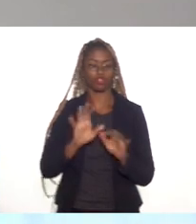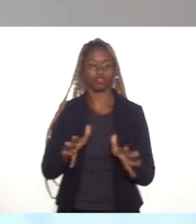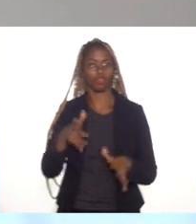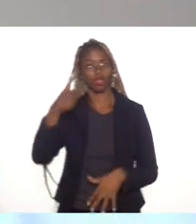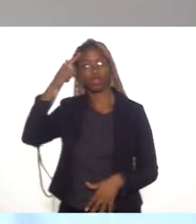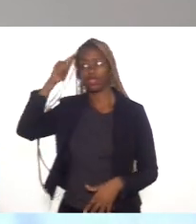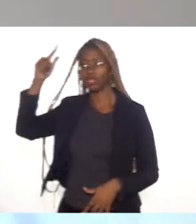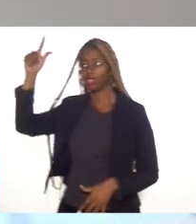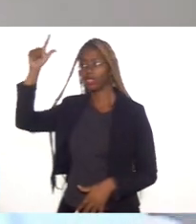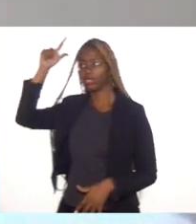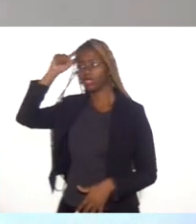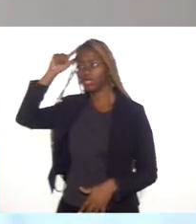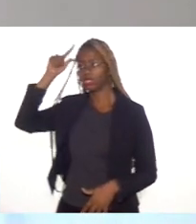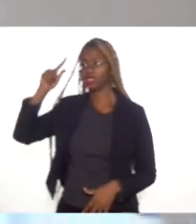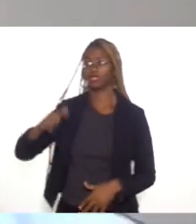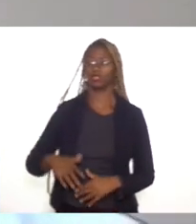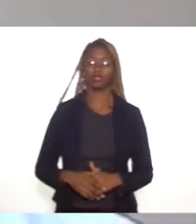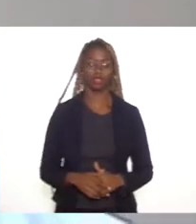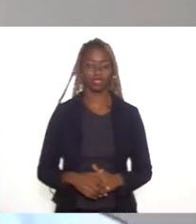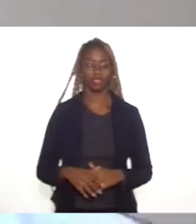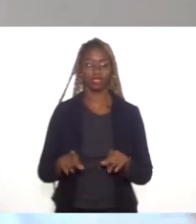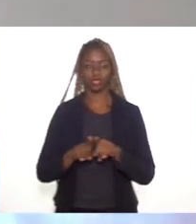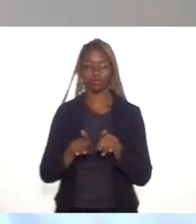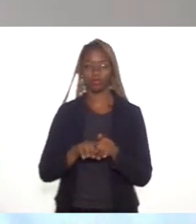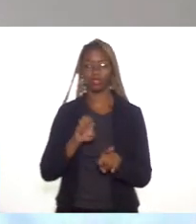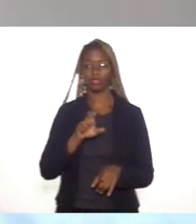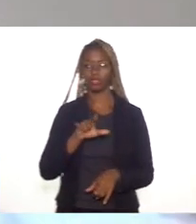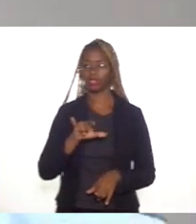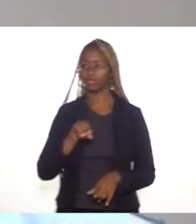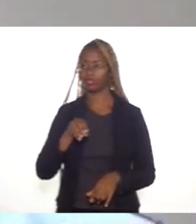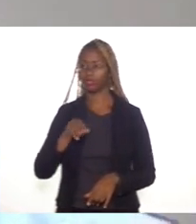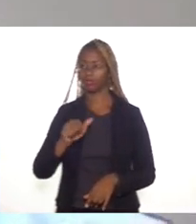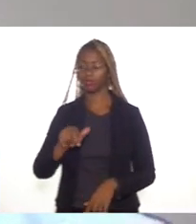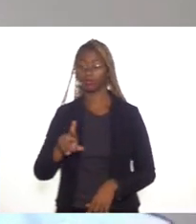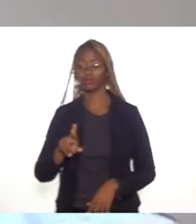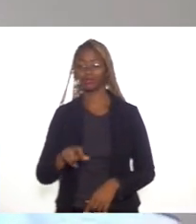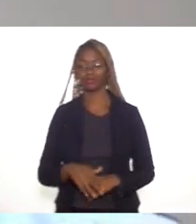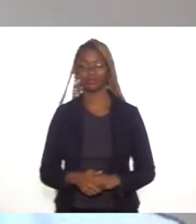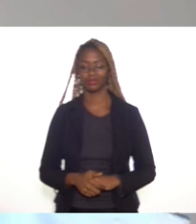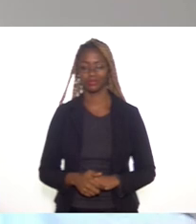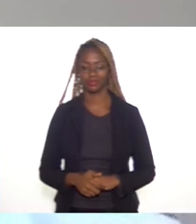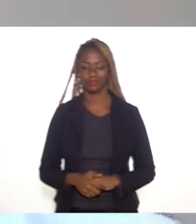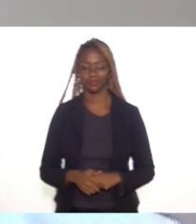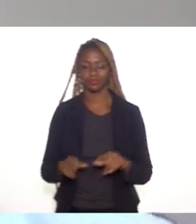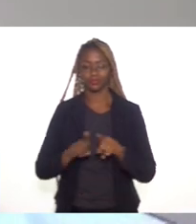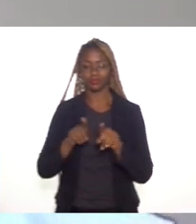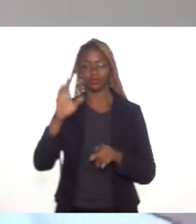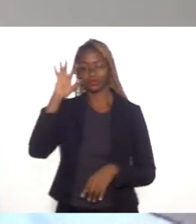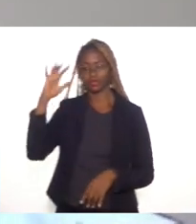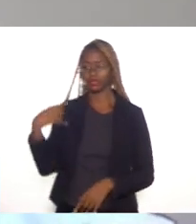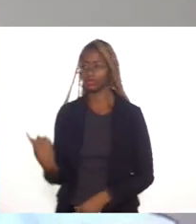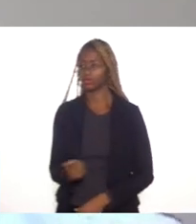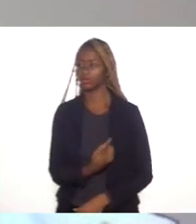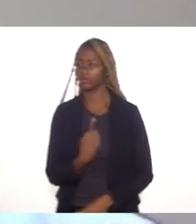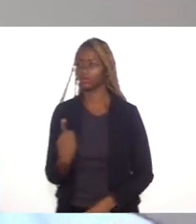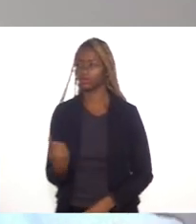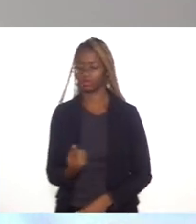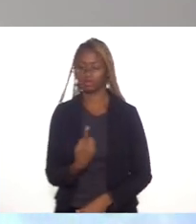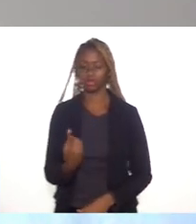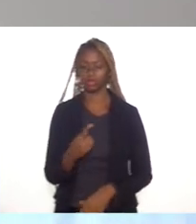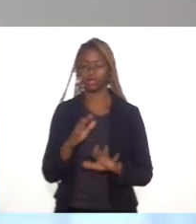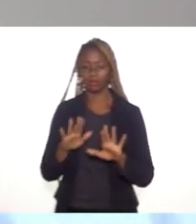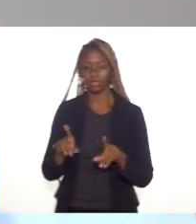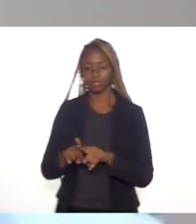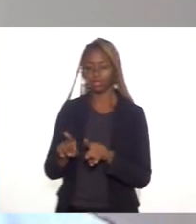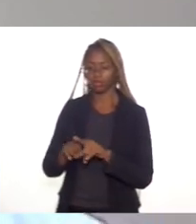Luiz Paulo, pela deputada Marta Rocha, pelo deputado Eleomar Coelho, e a gente vai aprimorando a discussão e a nossa reflexão até o momento de votar a matéria